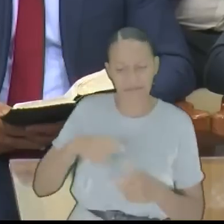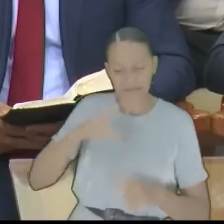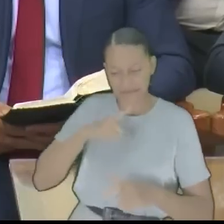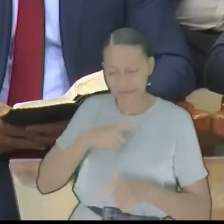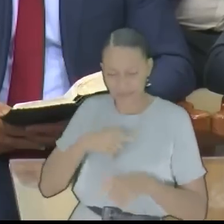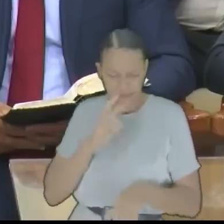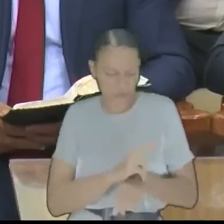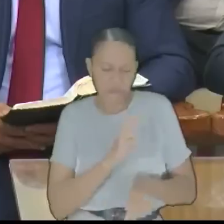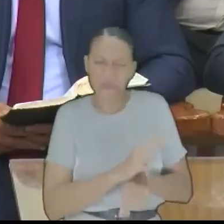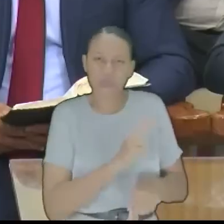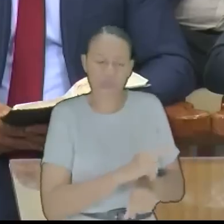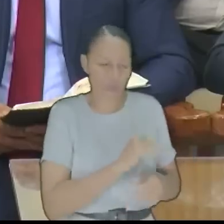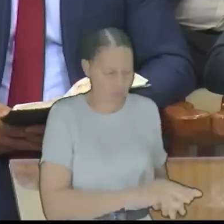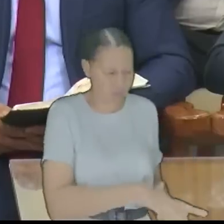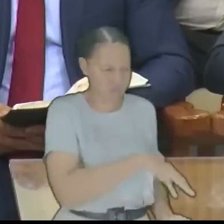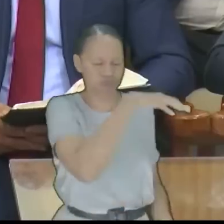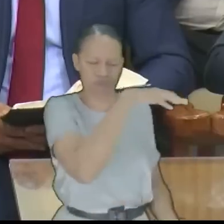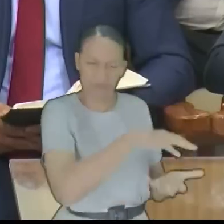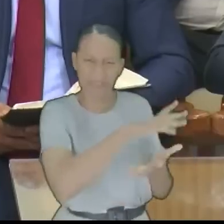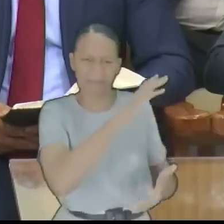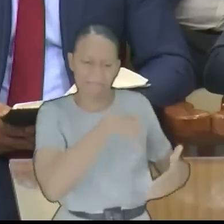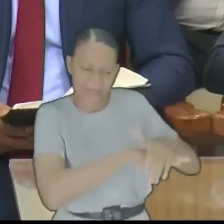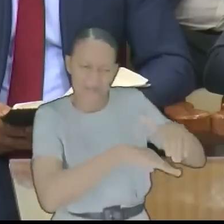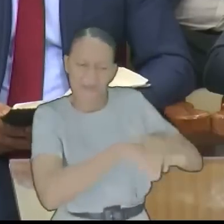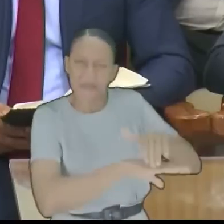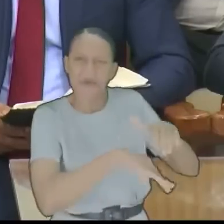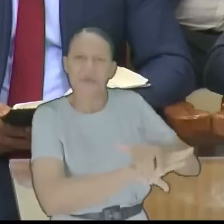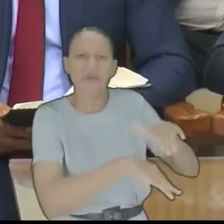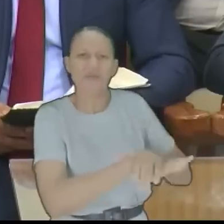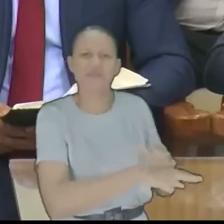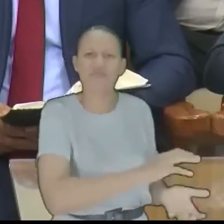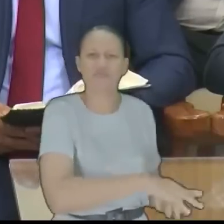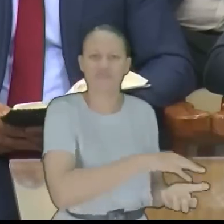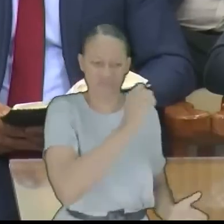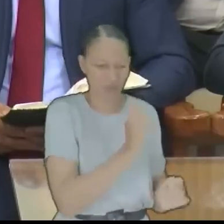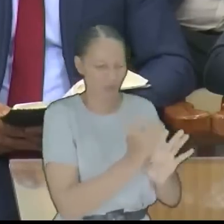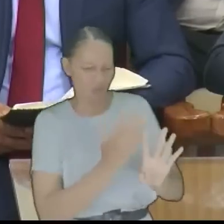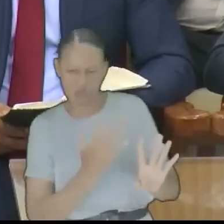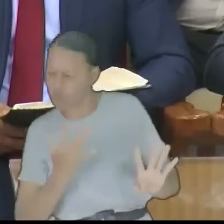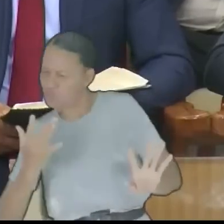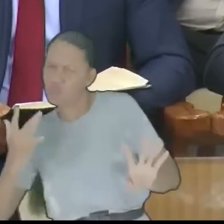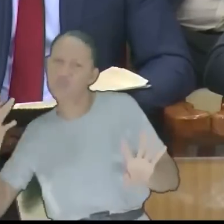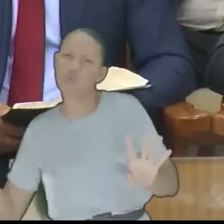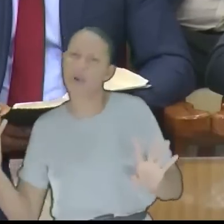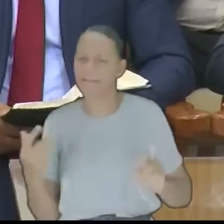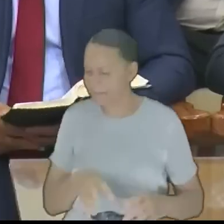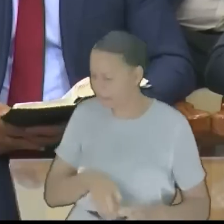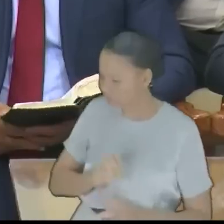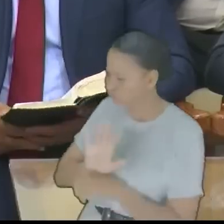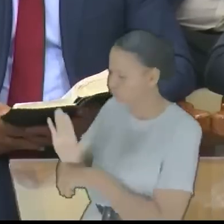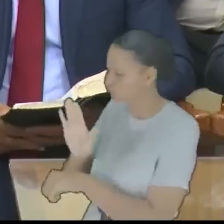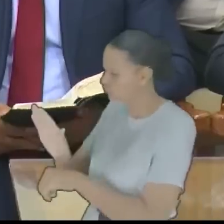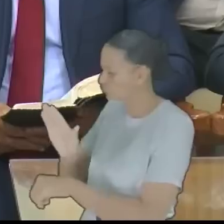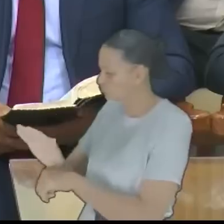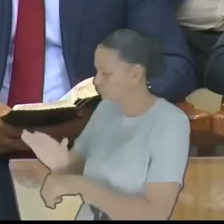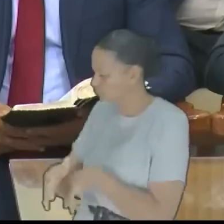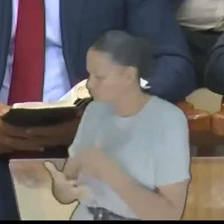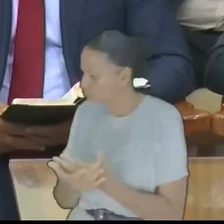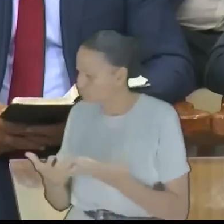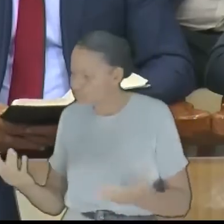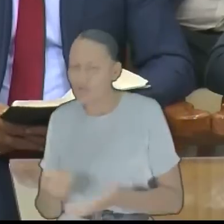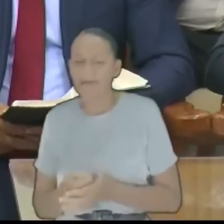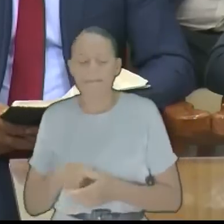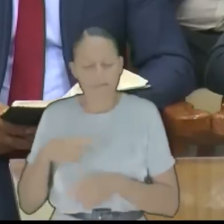tinham reservas, tinham armazéns, tinham celeiros. E ficava aquela fila de pobre na porta da igreja para